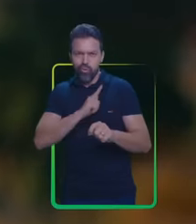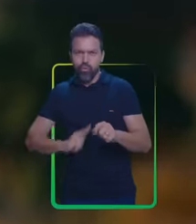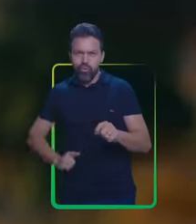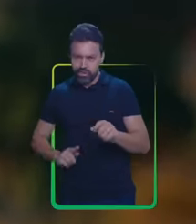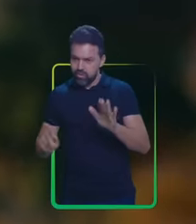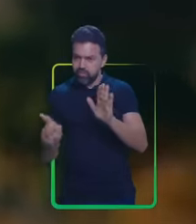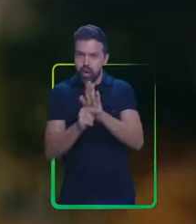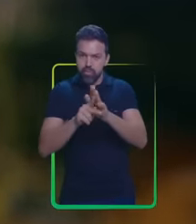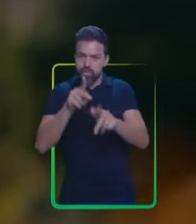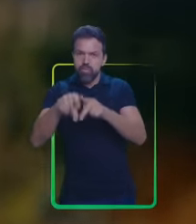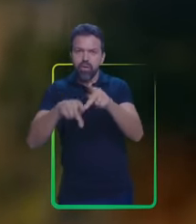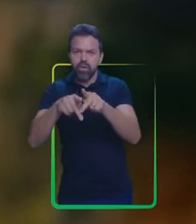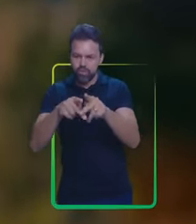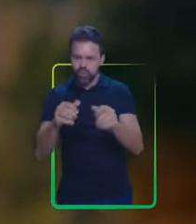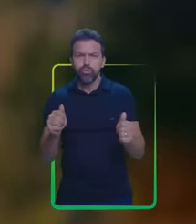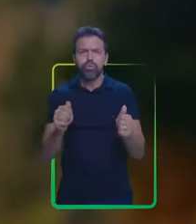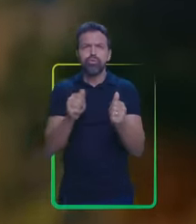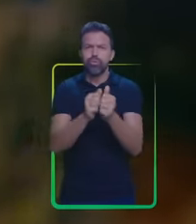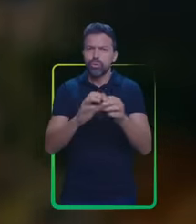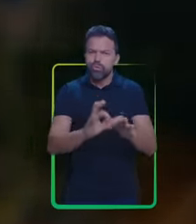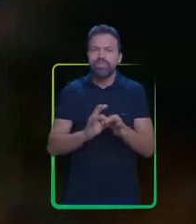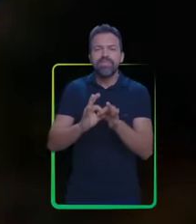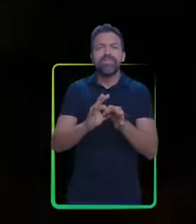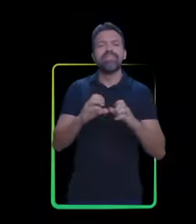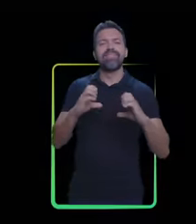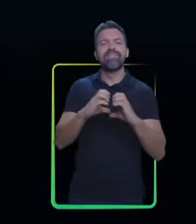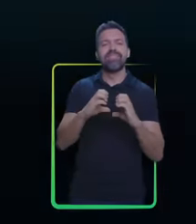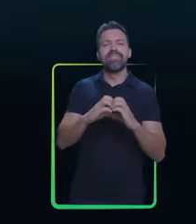todos com Tereza.